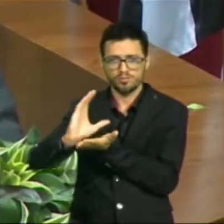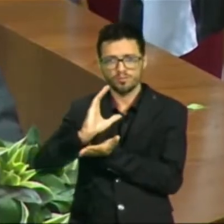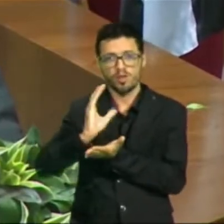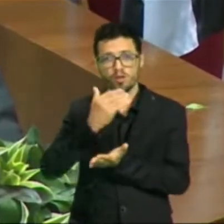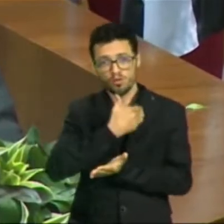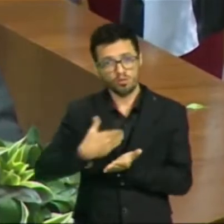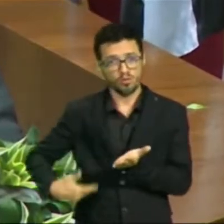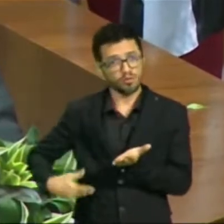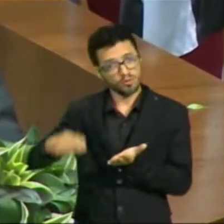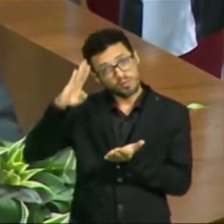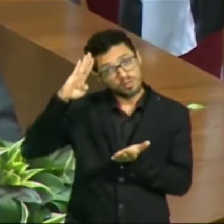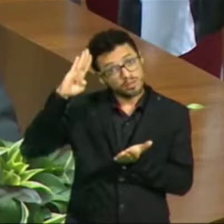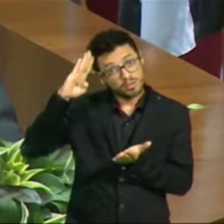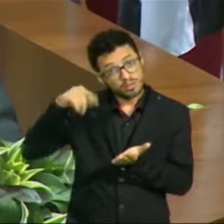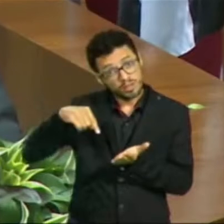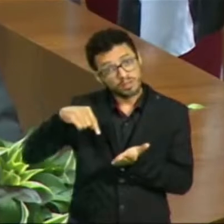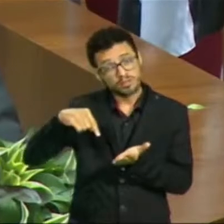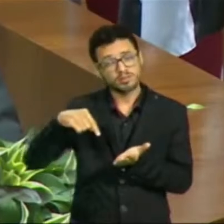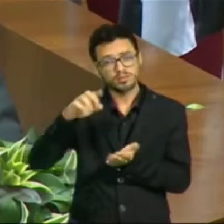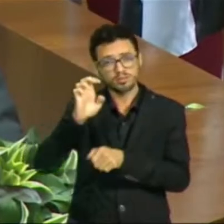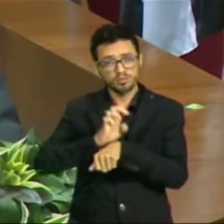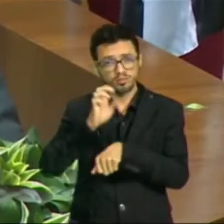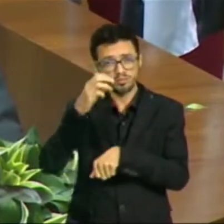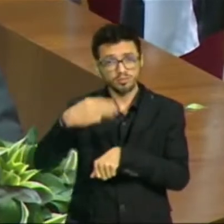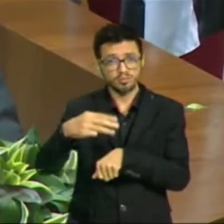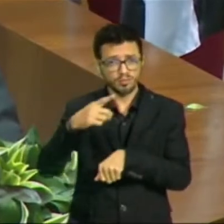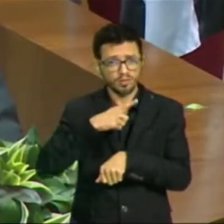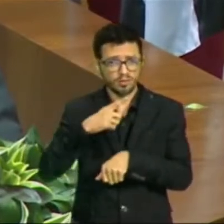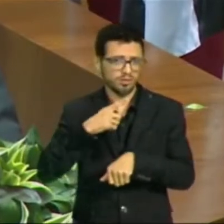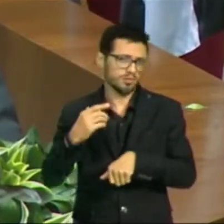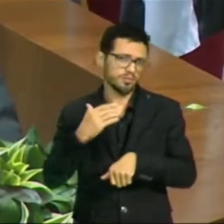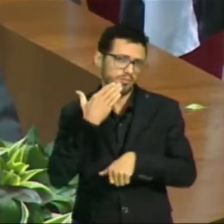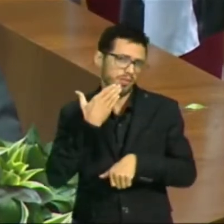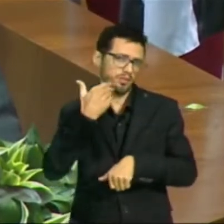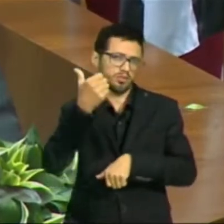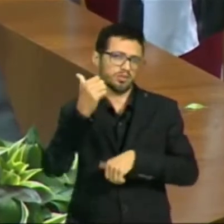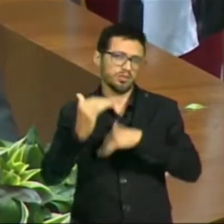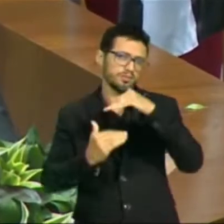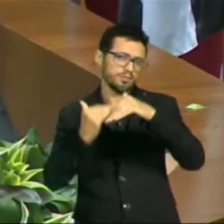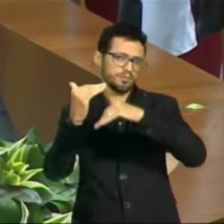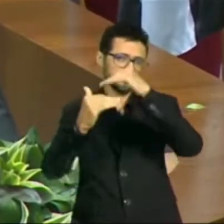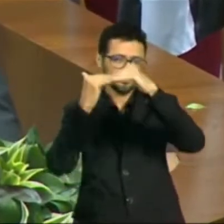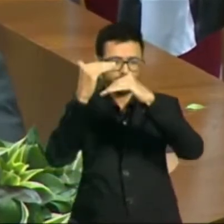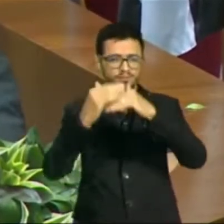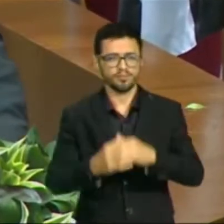no estado vem surgindo efeito. É por isso que a nossa segurança pública,